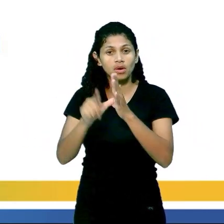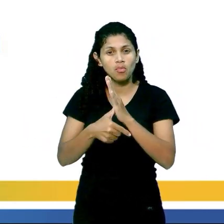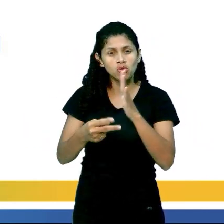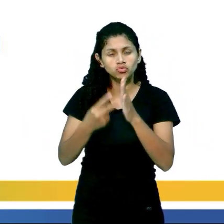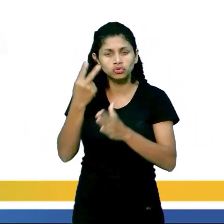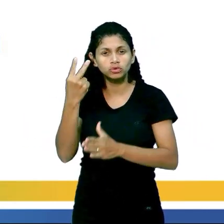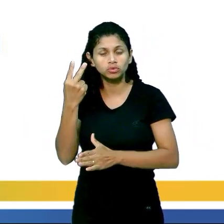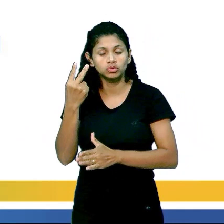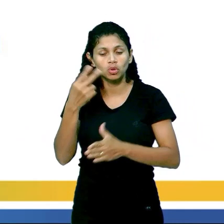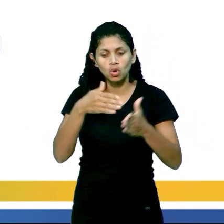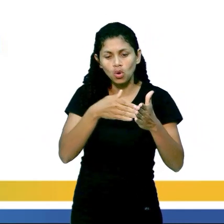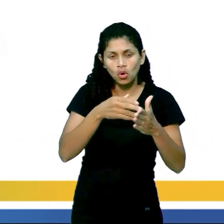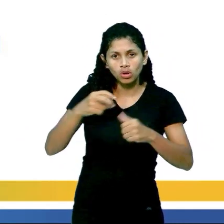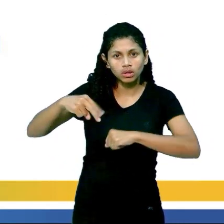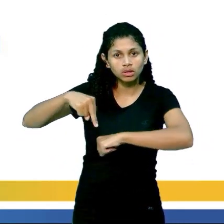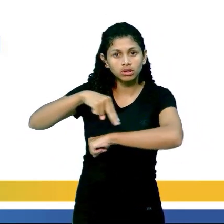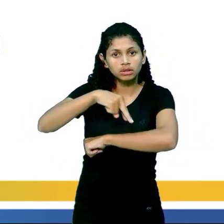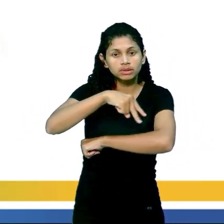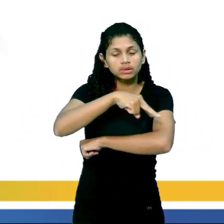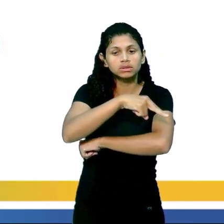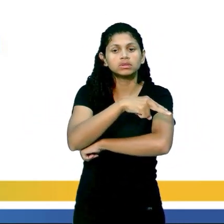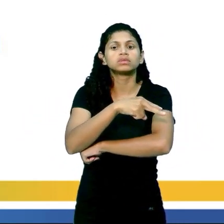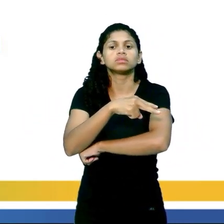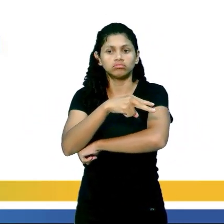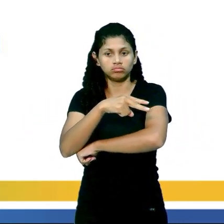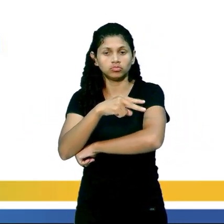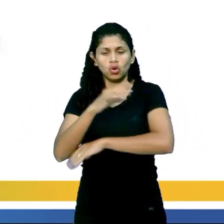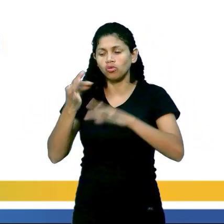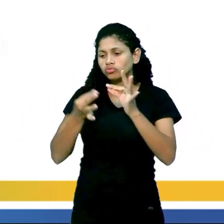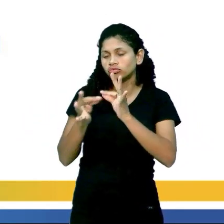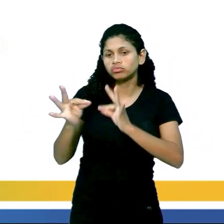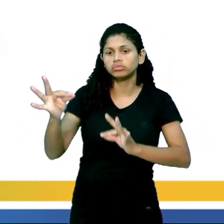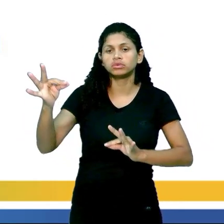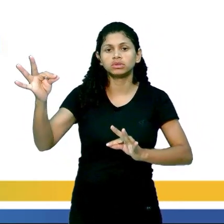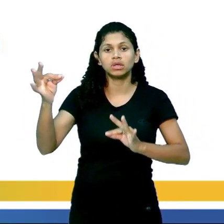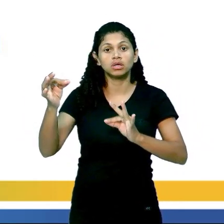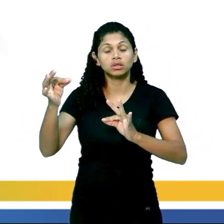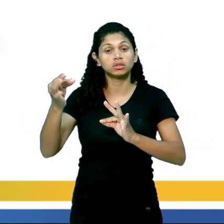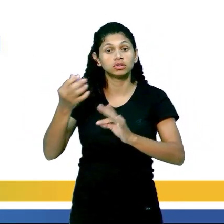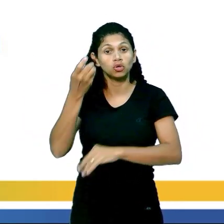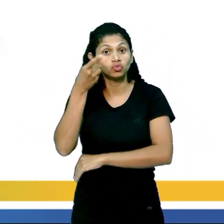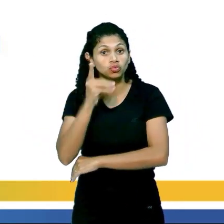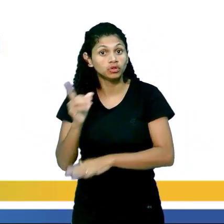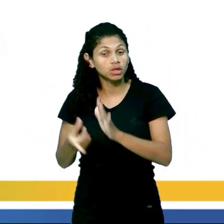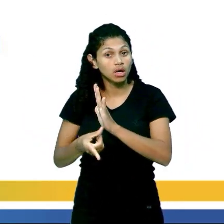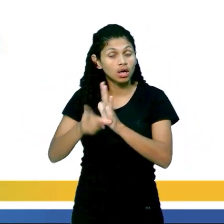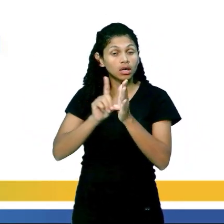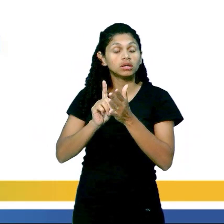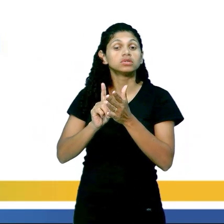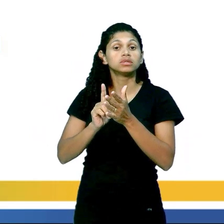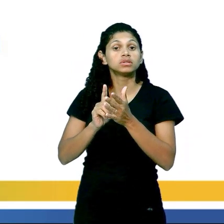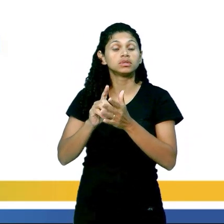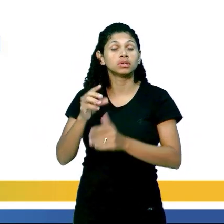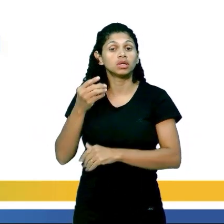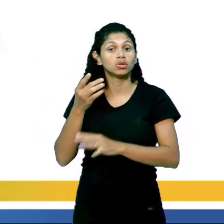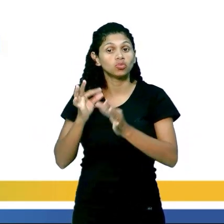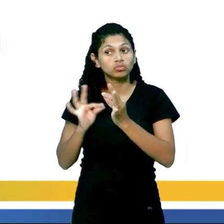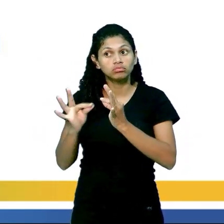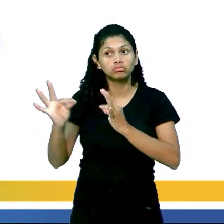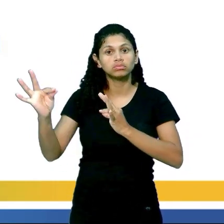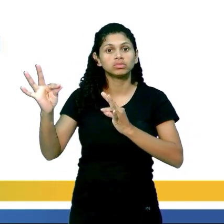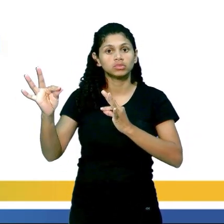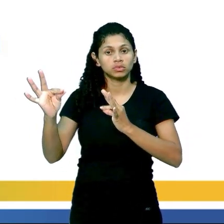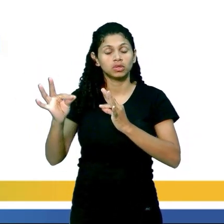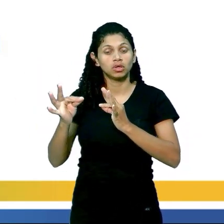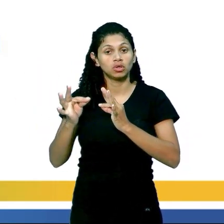distância percorrida no dia anterior, mais uma distância fixa. Dessa forma, no 13º dia, Guilherme